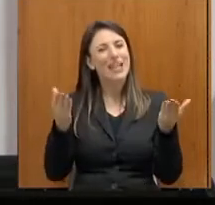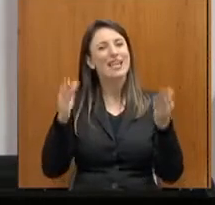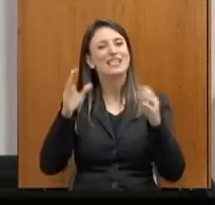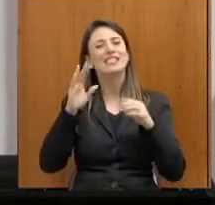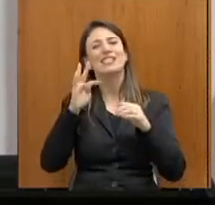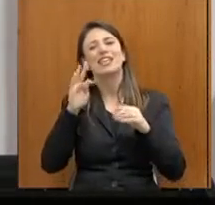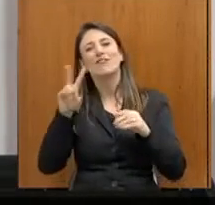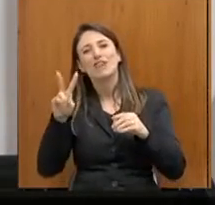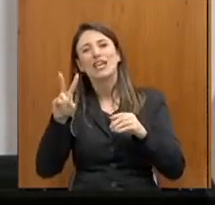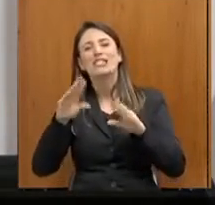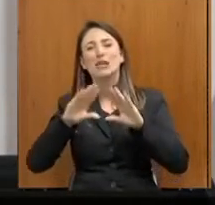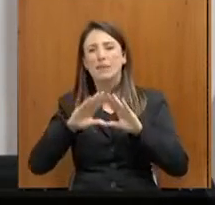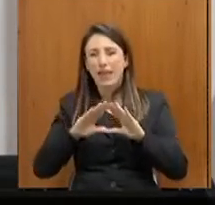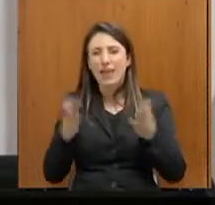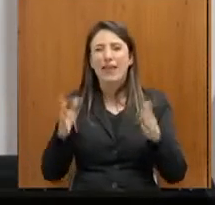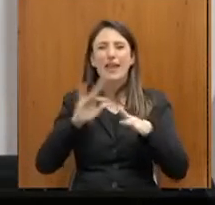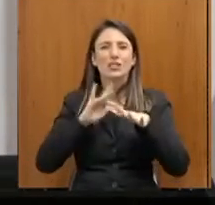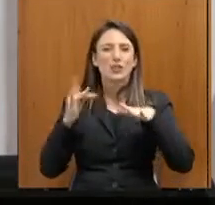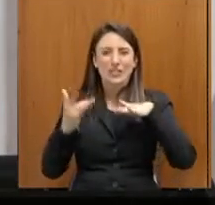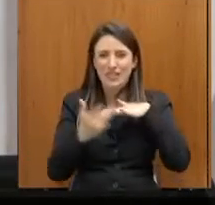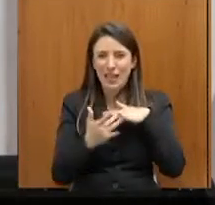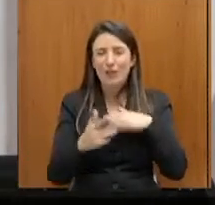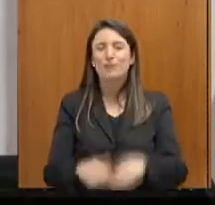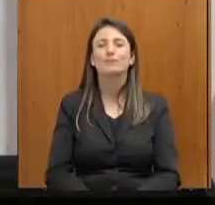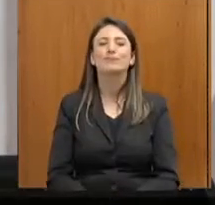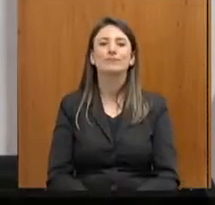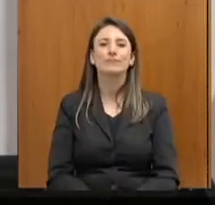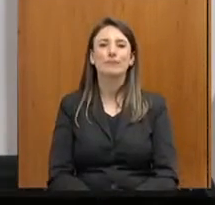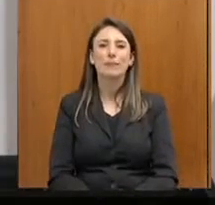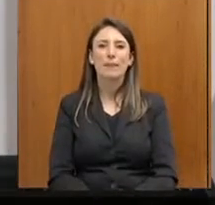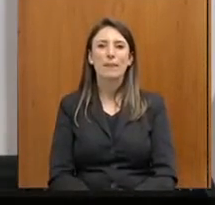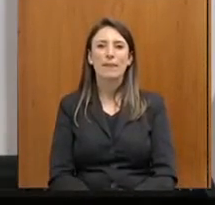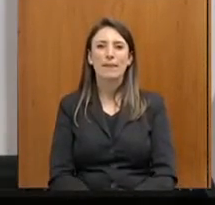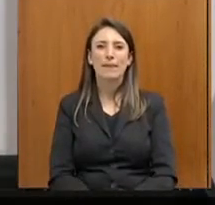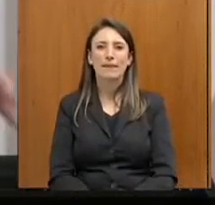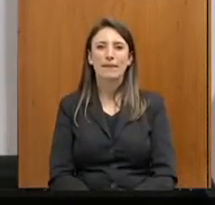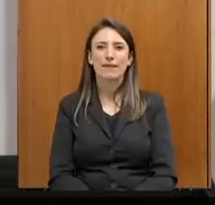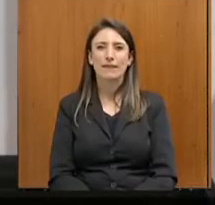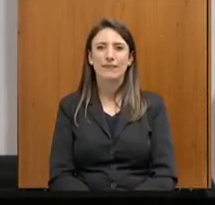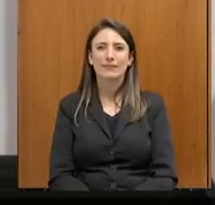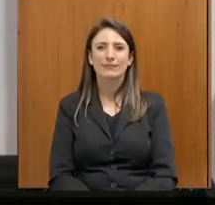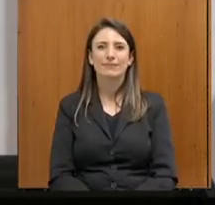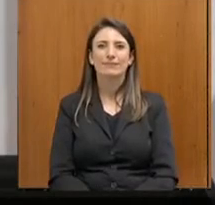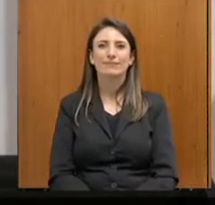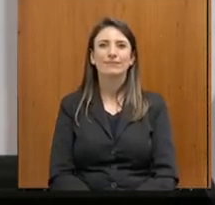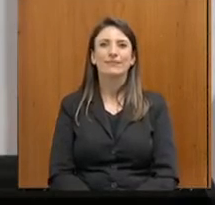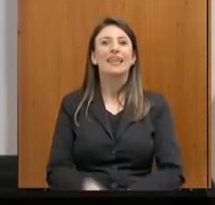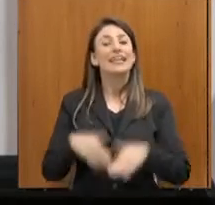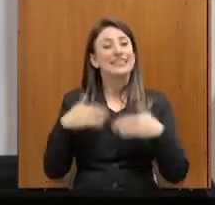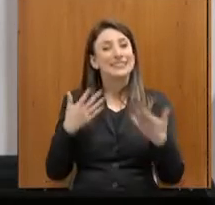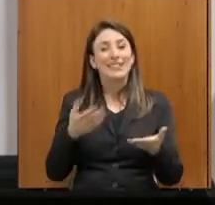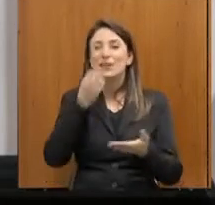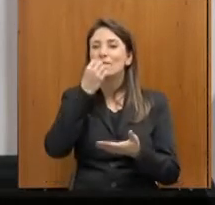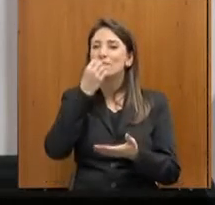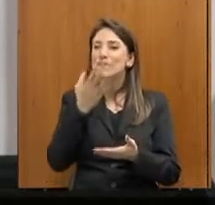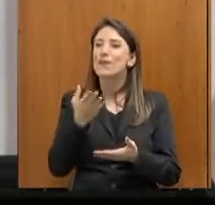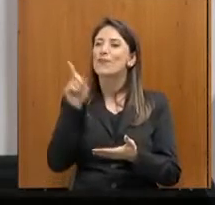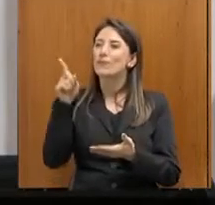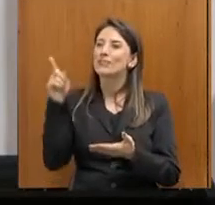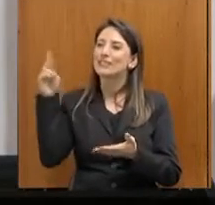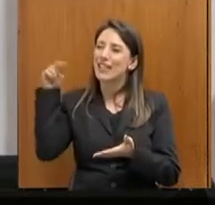sociais secretária o Fernando como é bom tê-lo aqui na casa